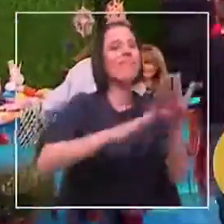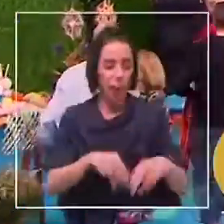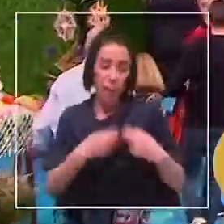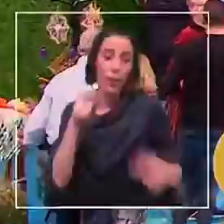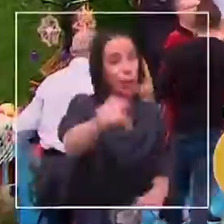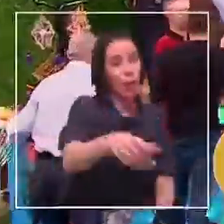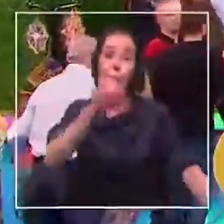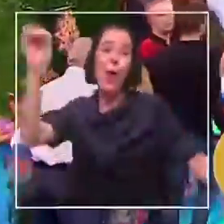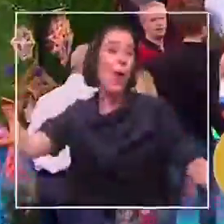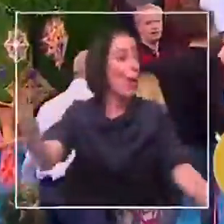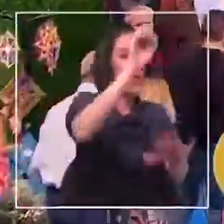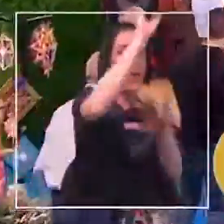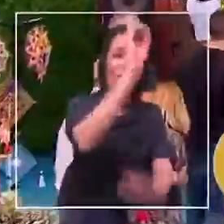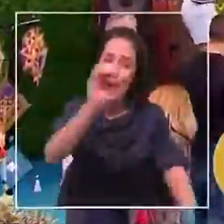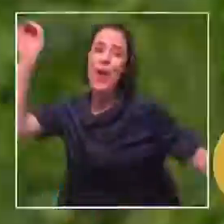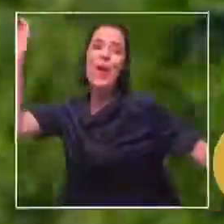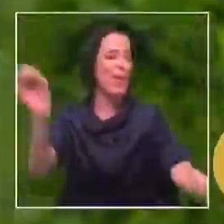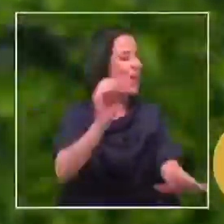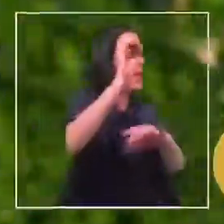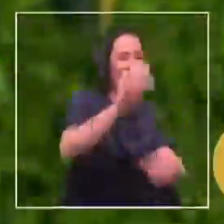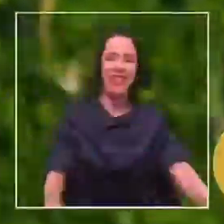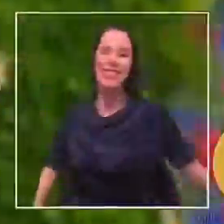fazer amor contigo.